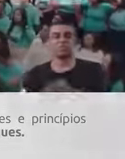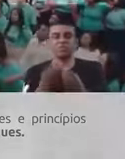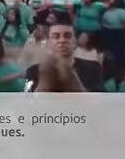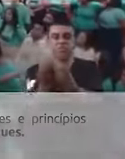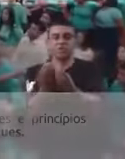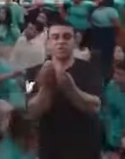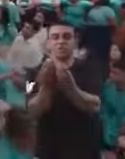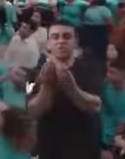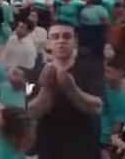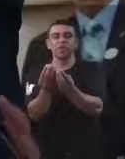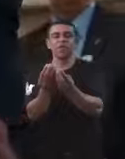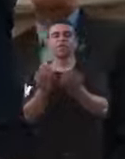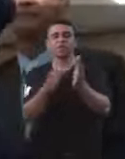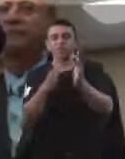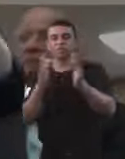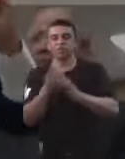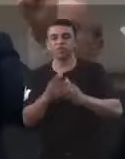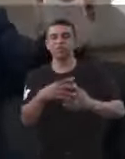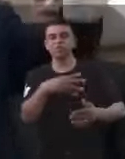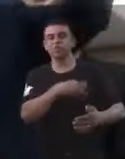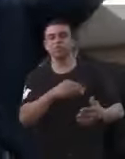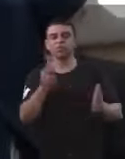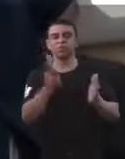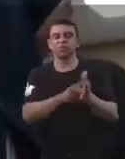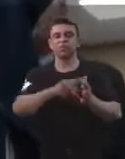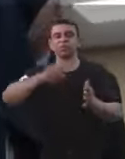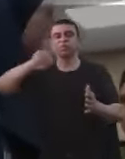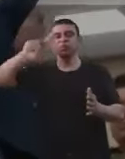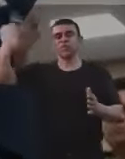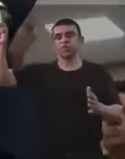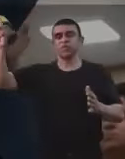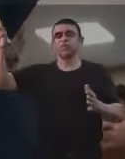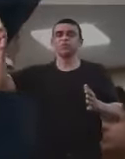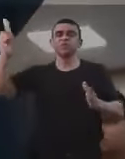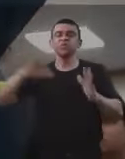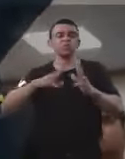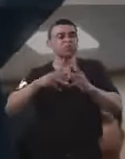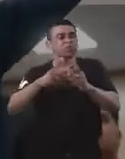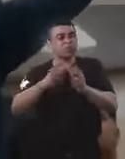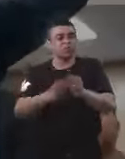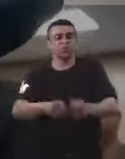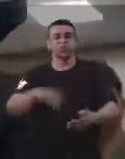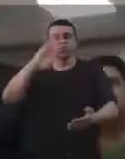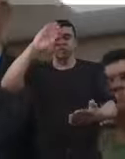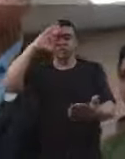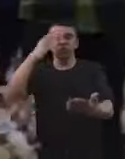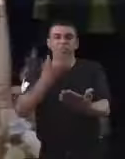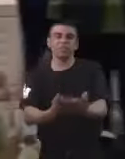mas tenha vida eterna. Evangelho é o ofendido buscando o